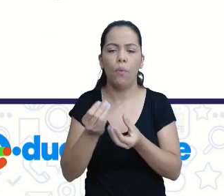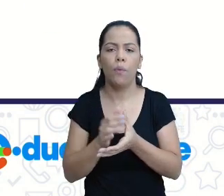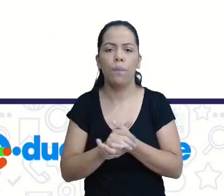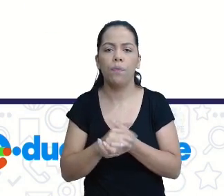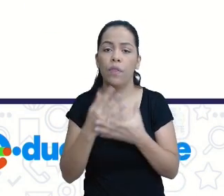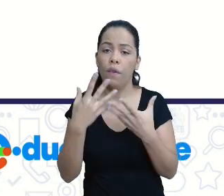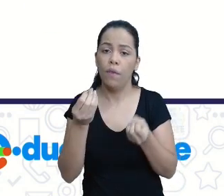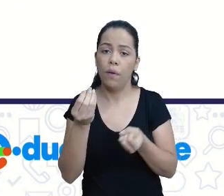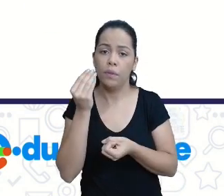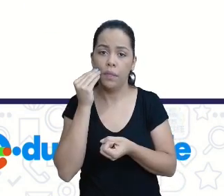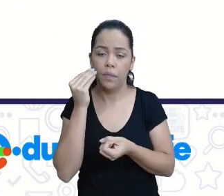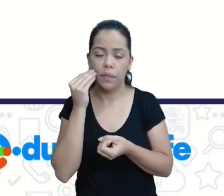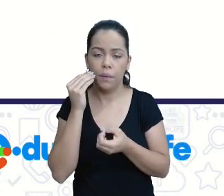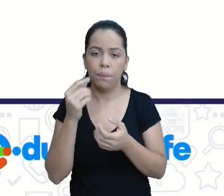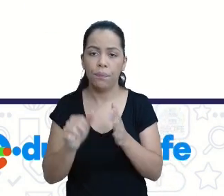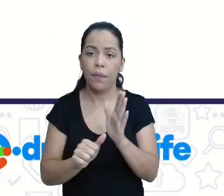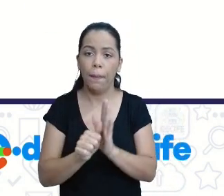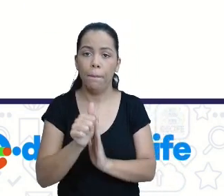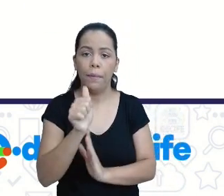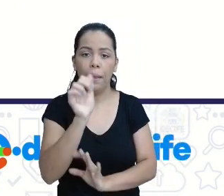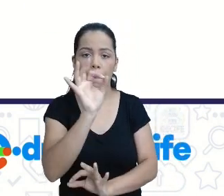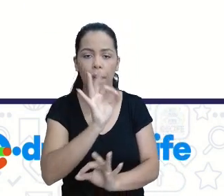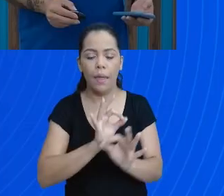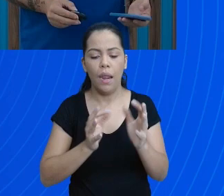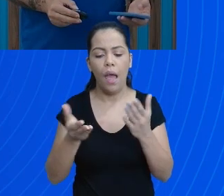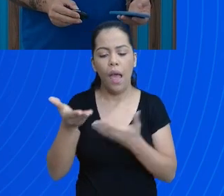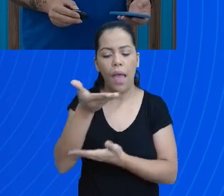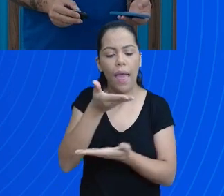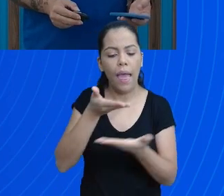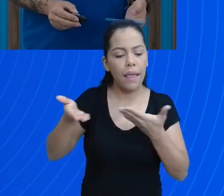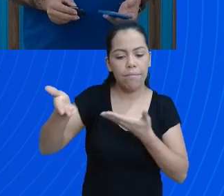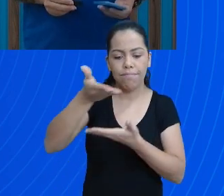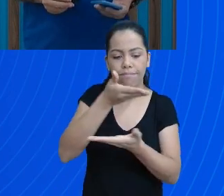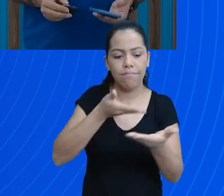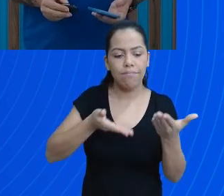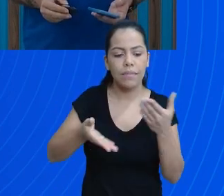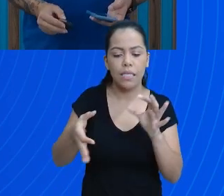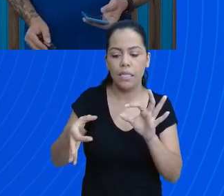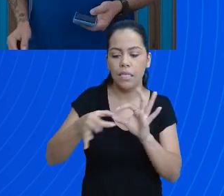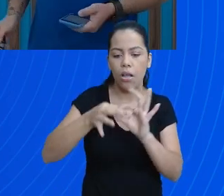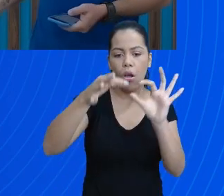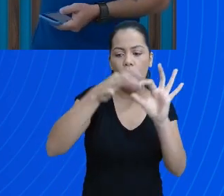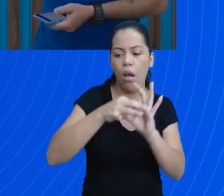lá. A primeira relação métrica estabelecida é a